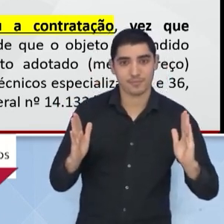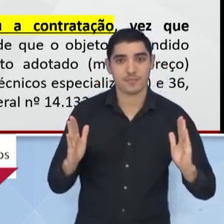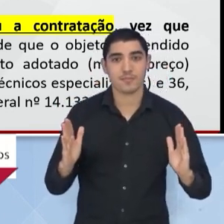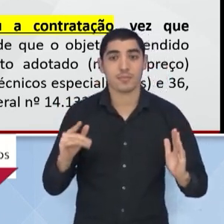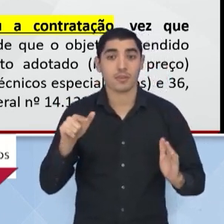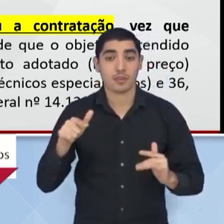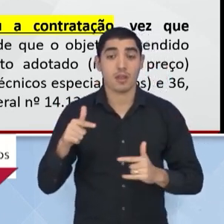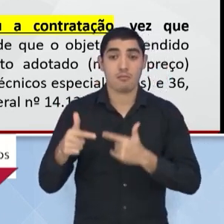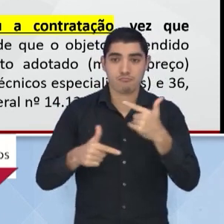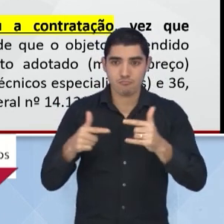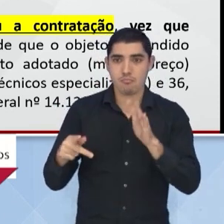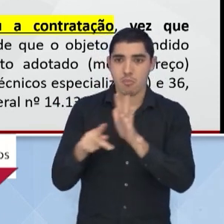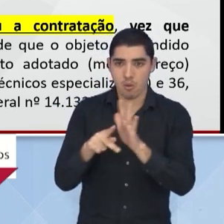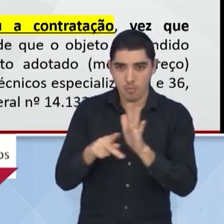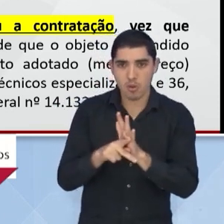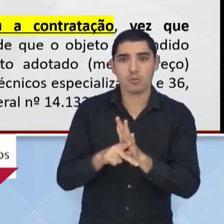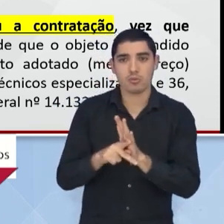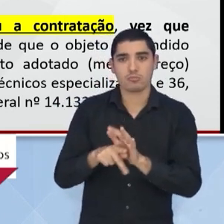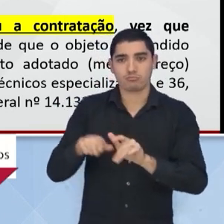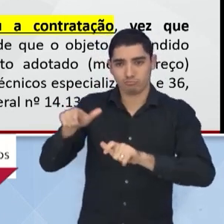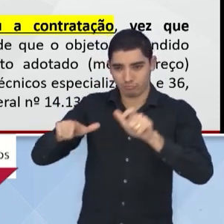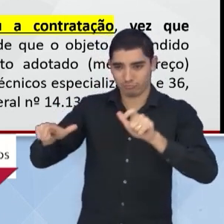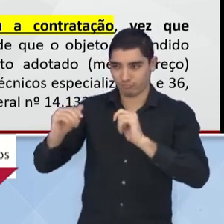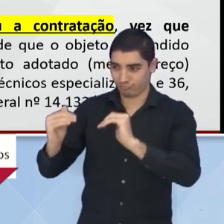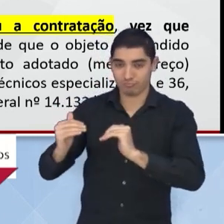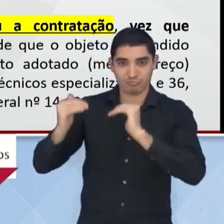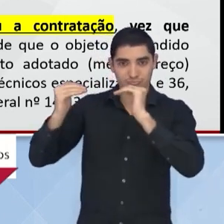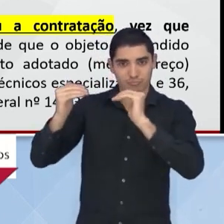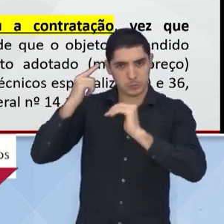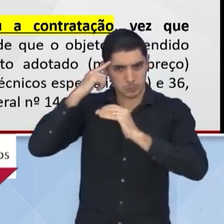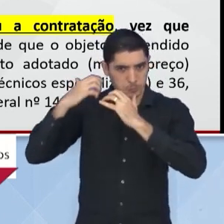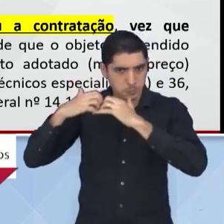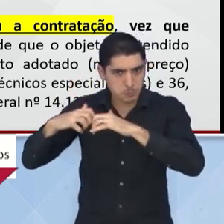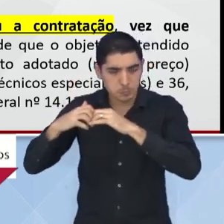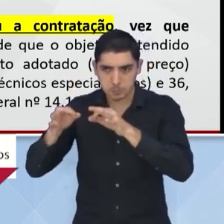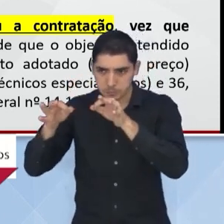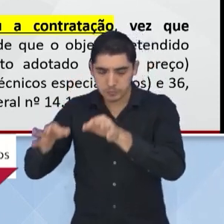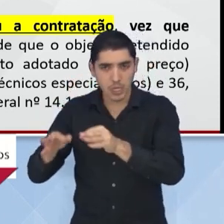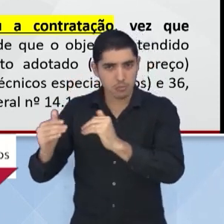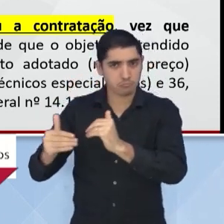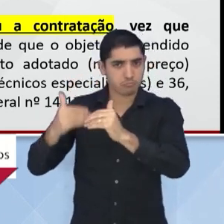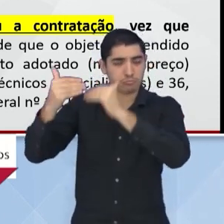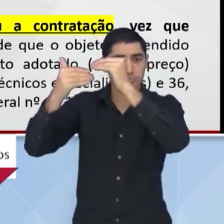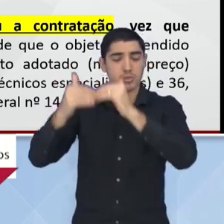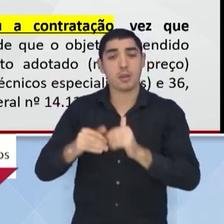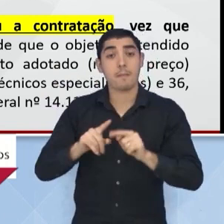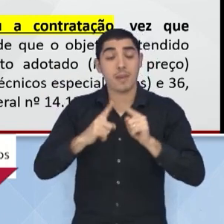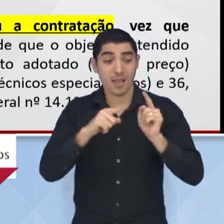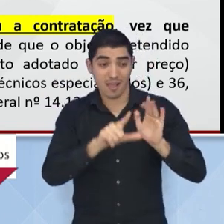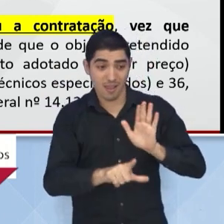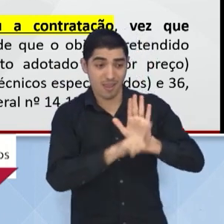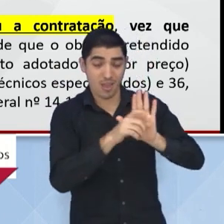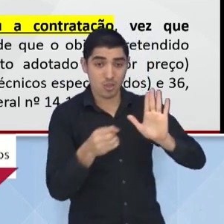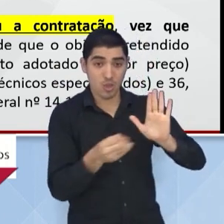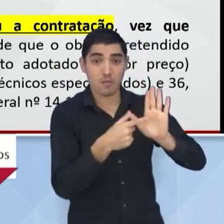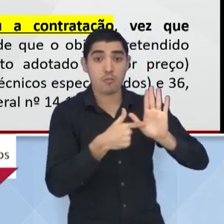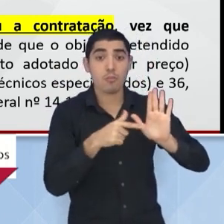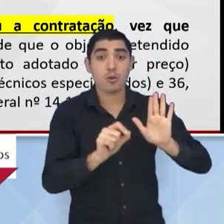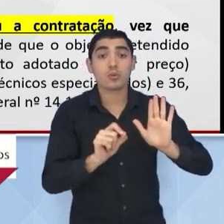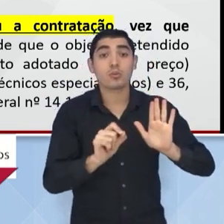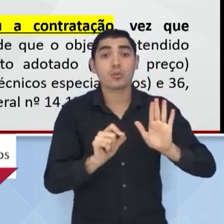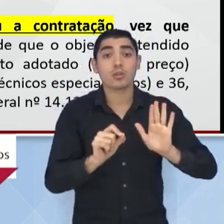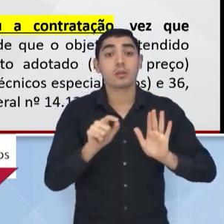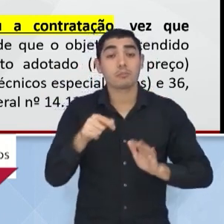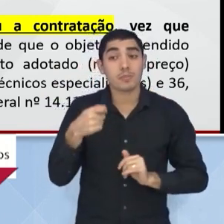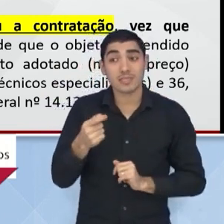natureza predominantemente inital pela nova lei Elas têm que ser pelo critério de julgamento de técnica e